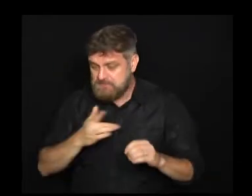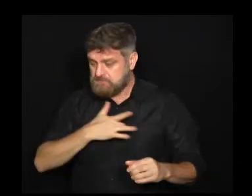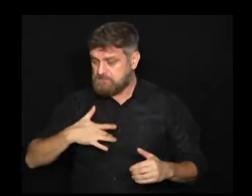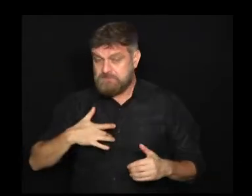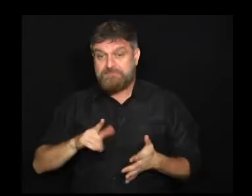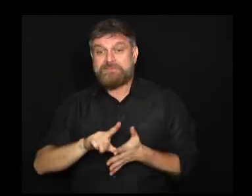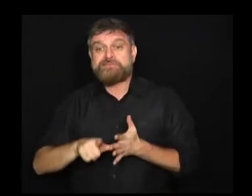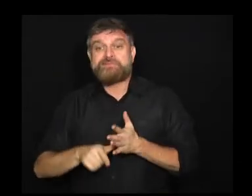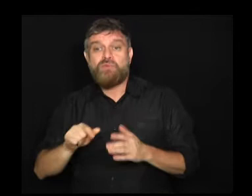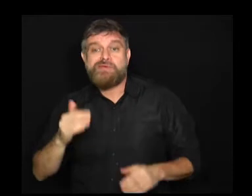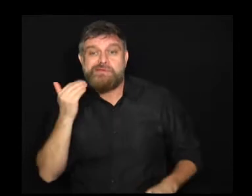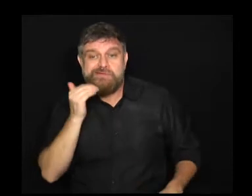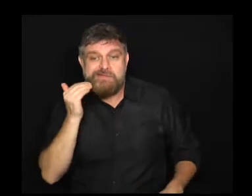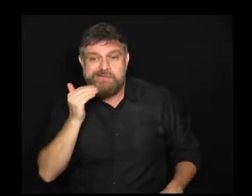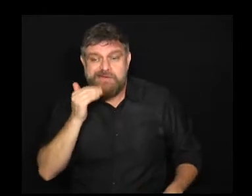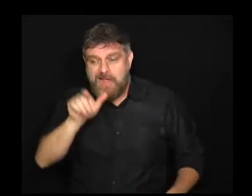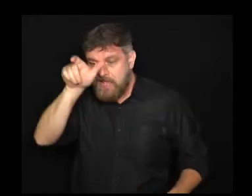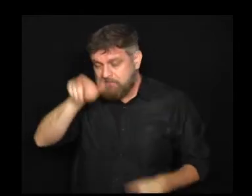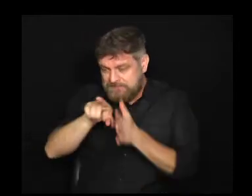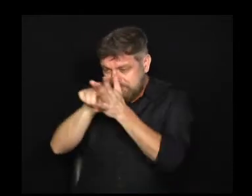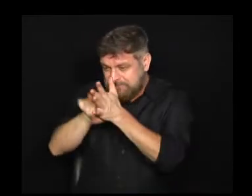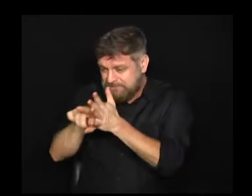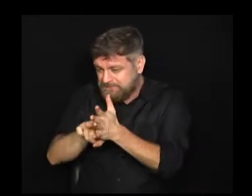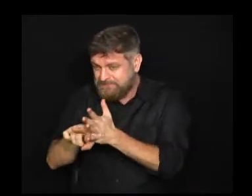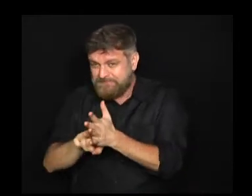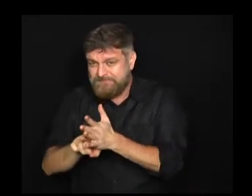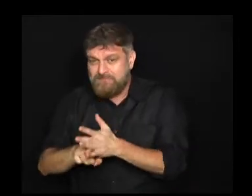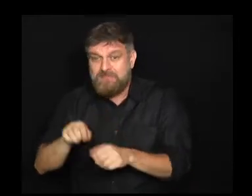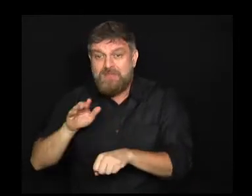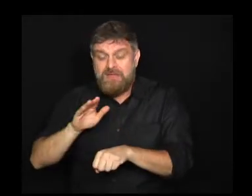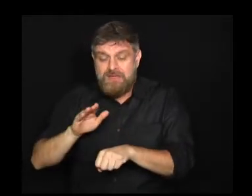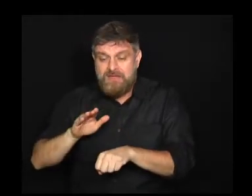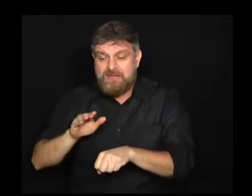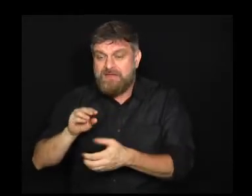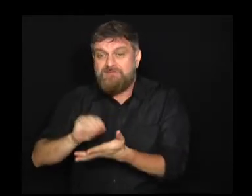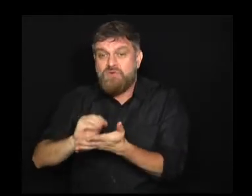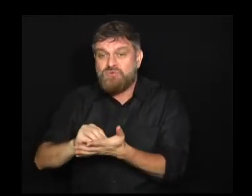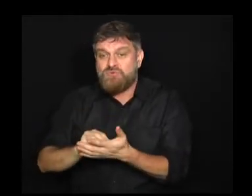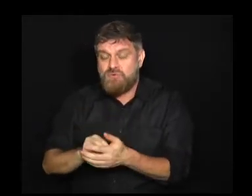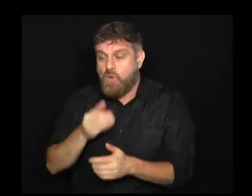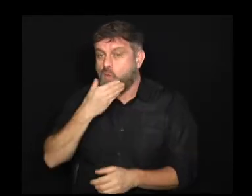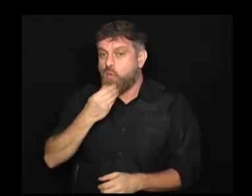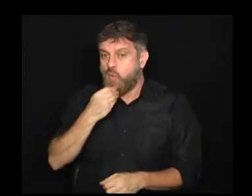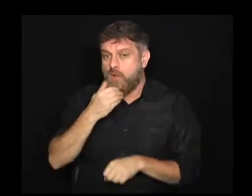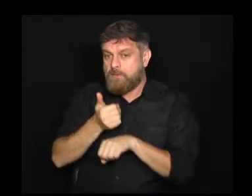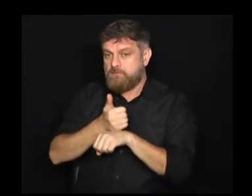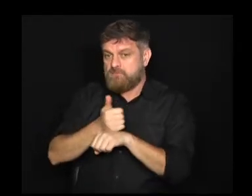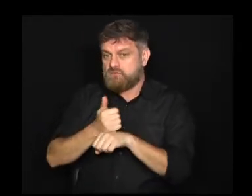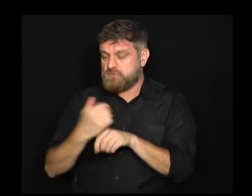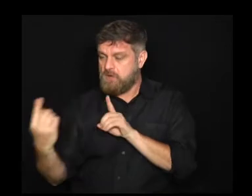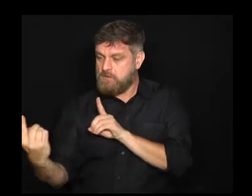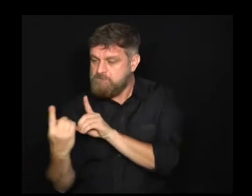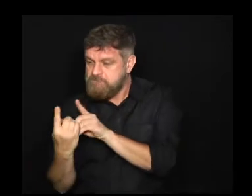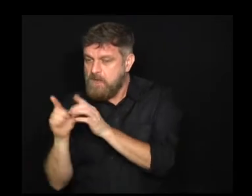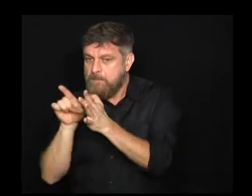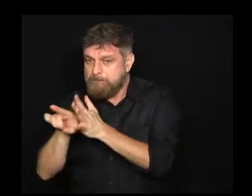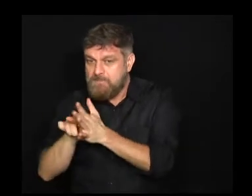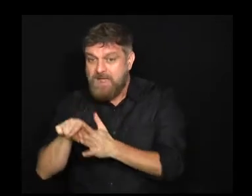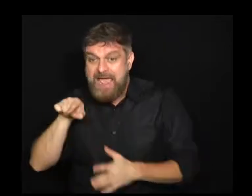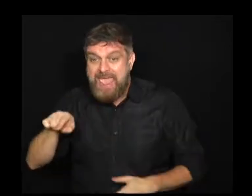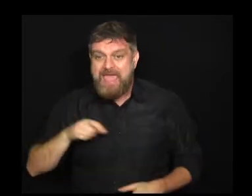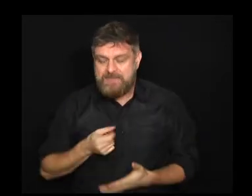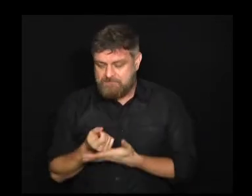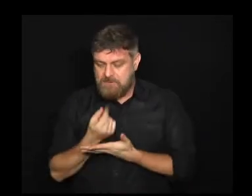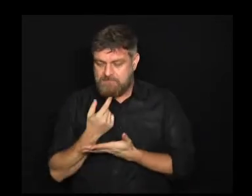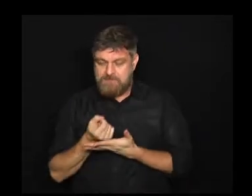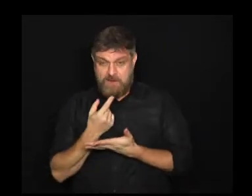falha do pesquisador, que na verdade não tinha conversado com a chinesa, e ela estava tomando paracetamol, então ela estava